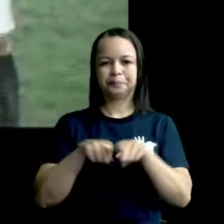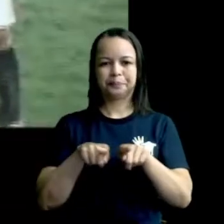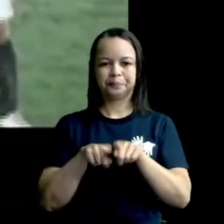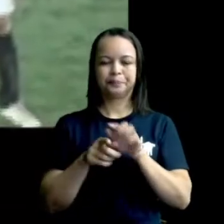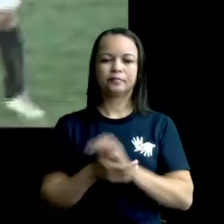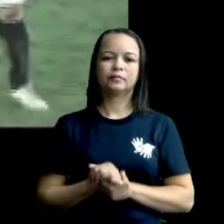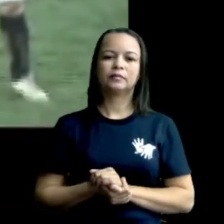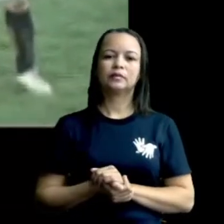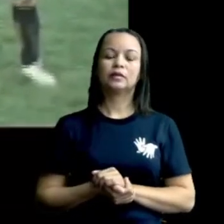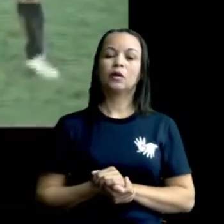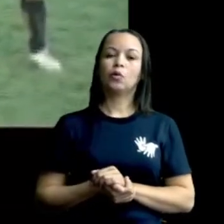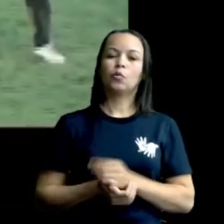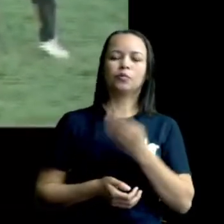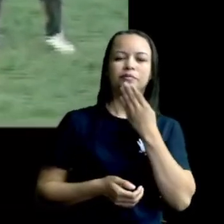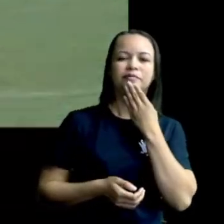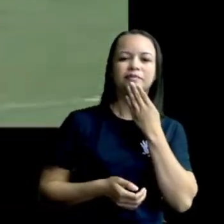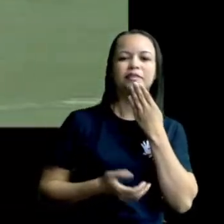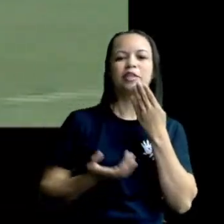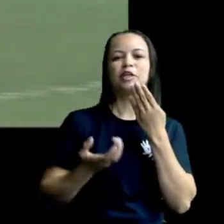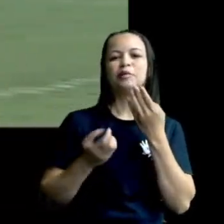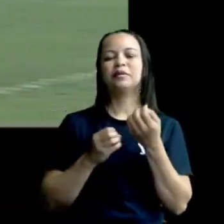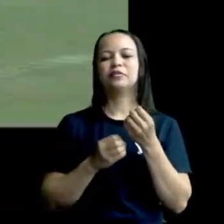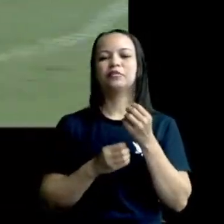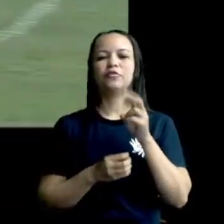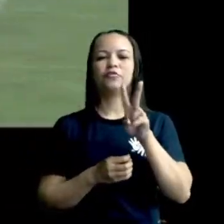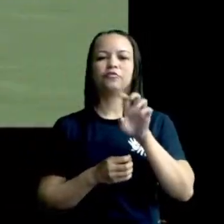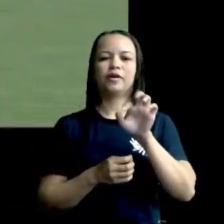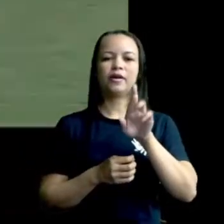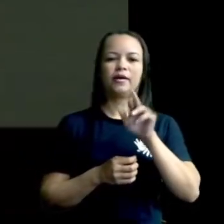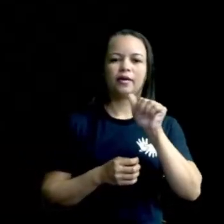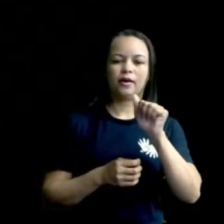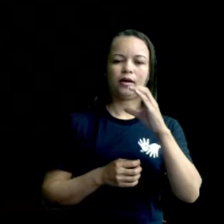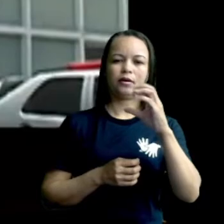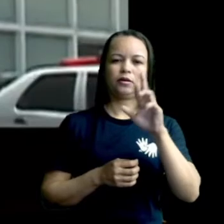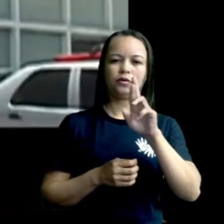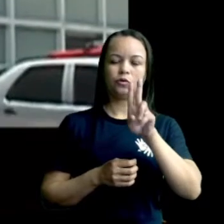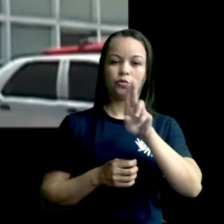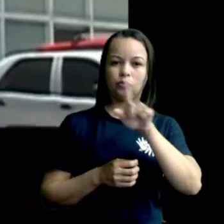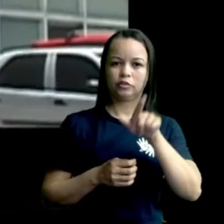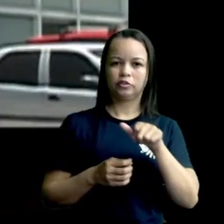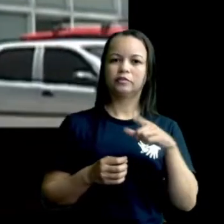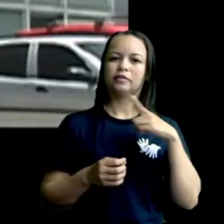Do time do Veracruz, de tantas histórias e belo futebol.